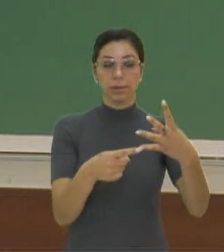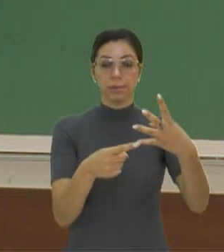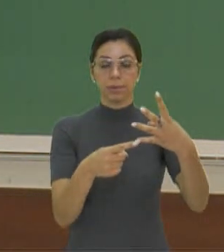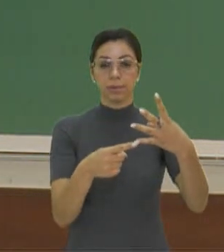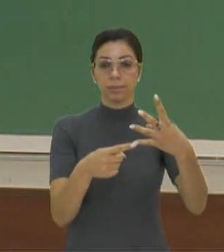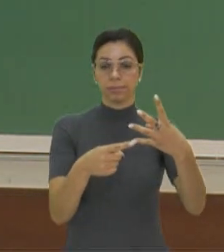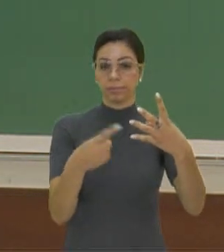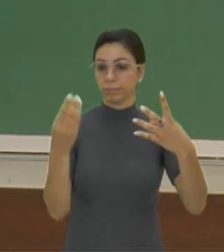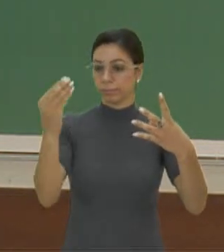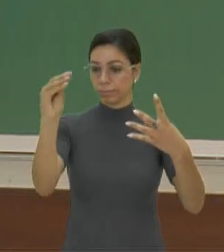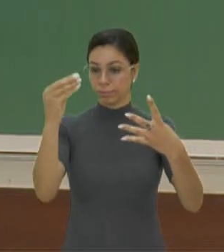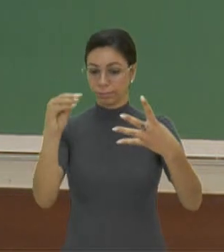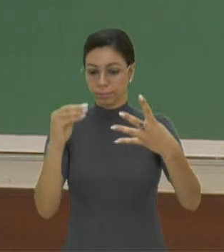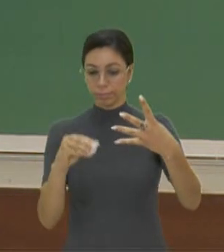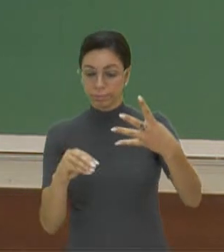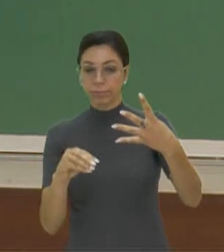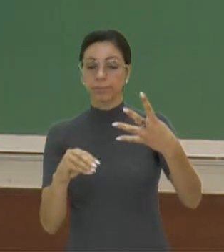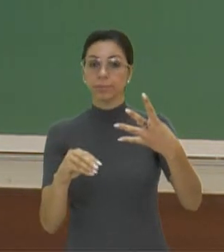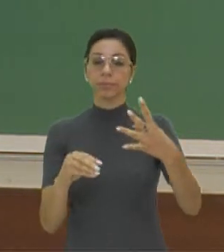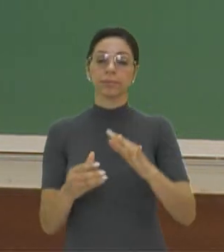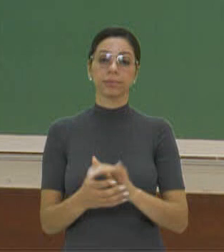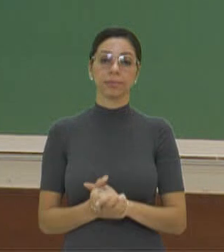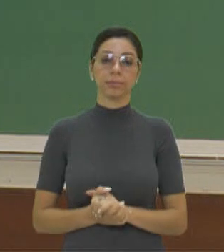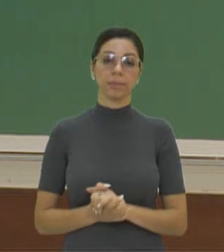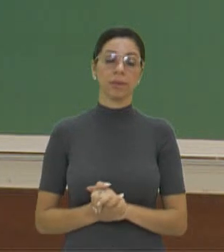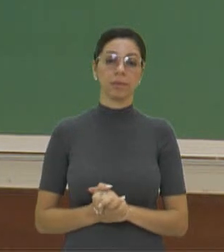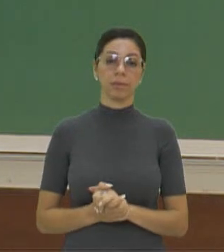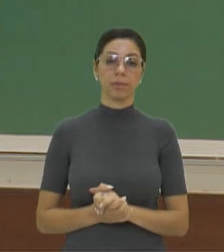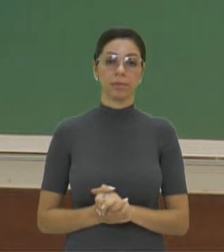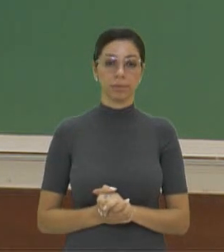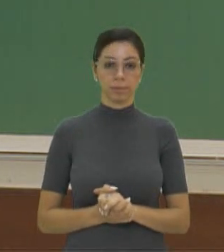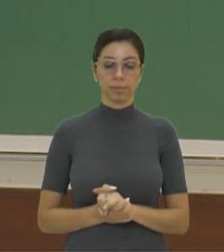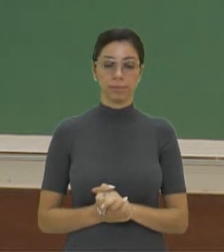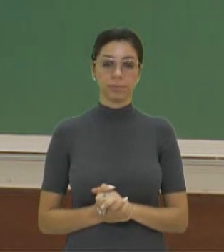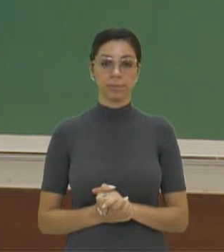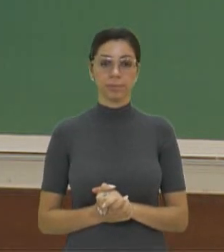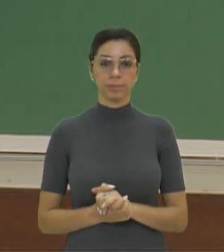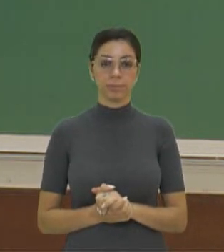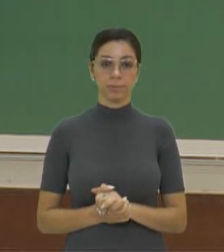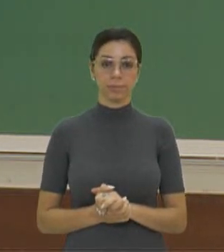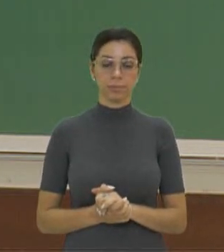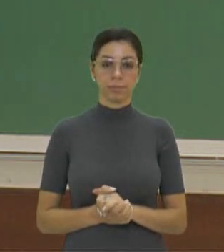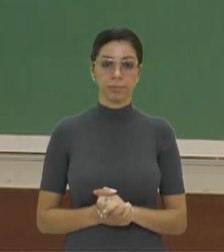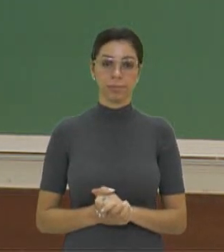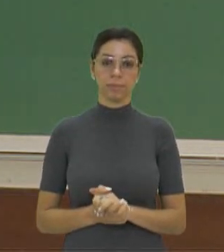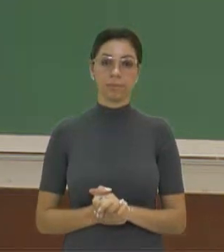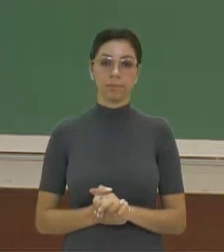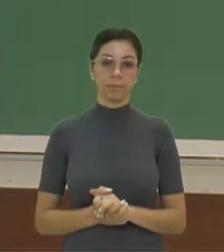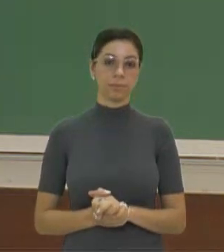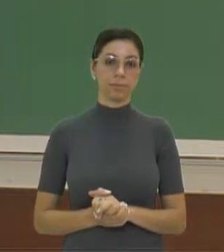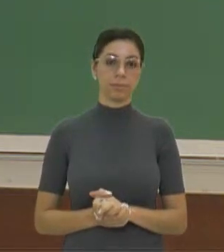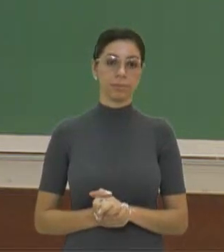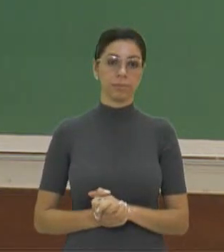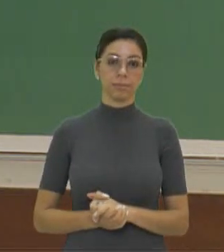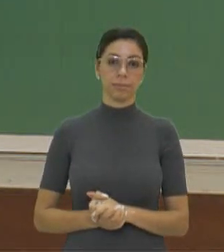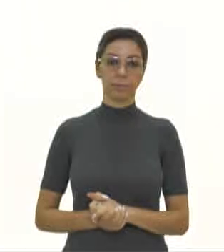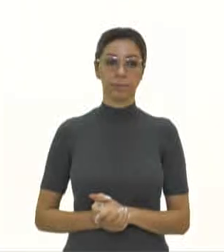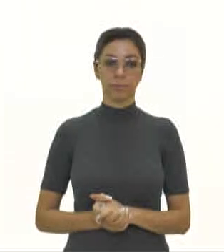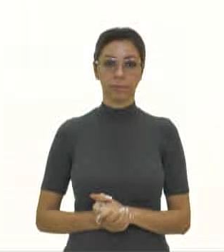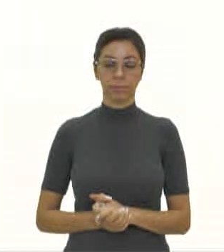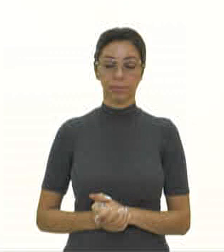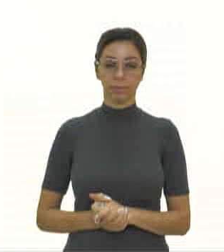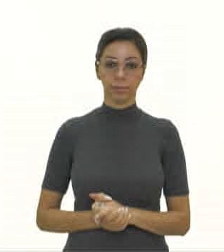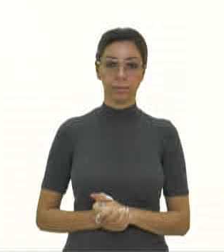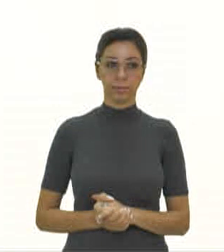sobrando mesmo, e todos eles no passado. Então vejam lá. It was a particular shade of purple